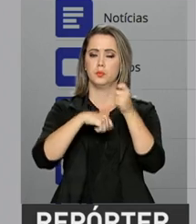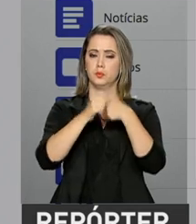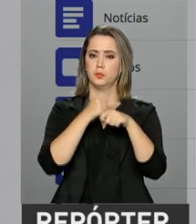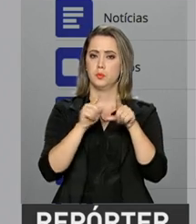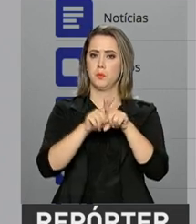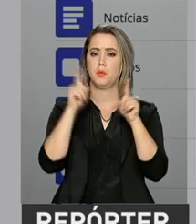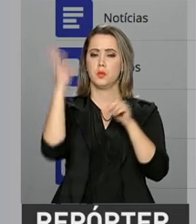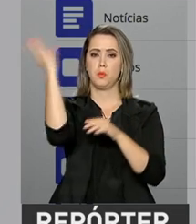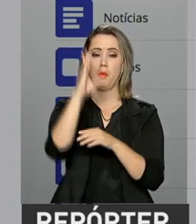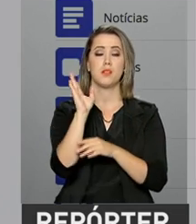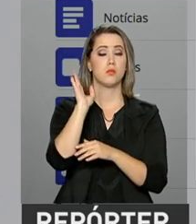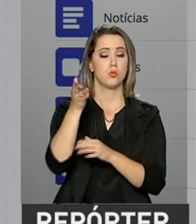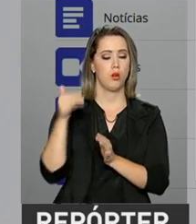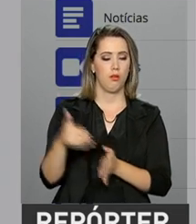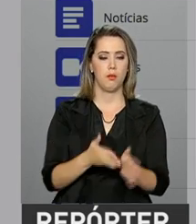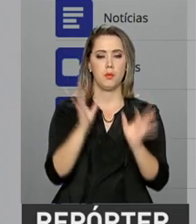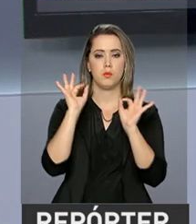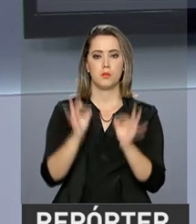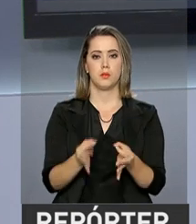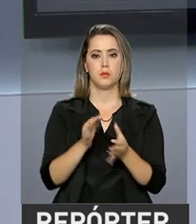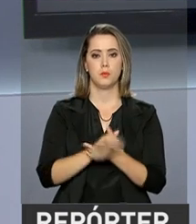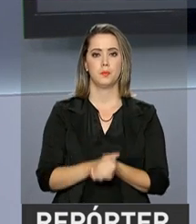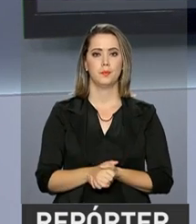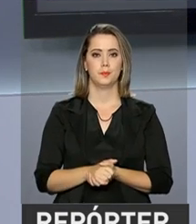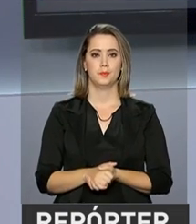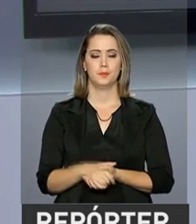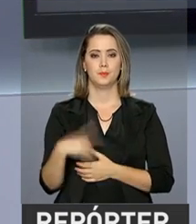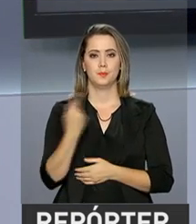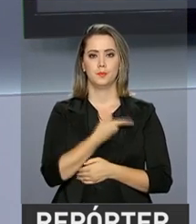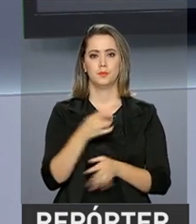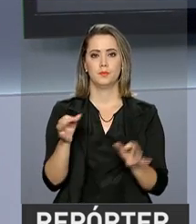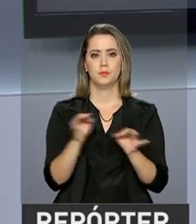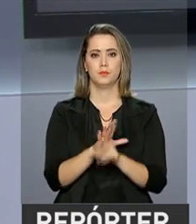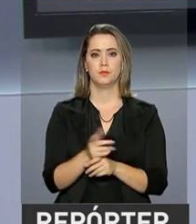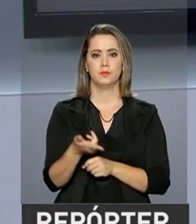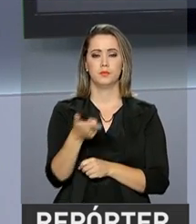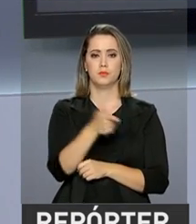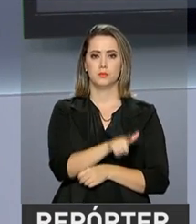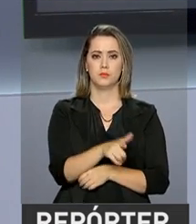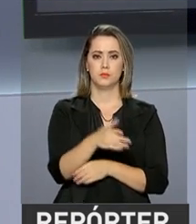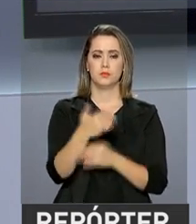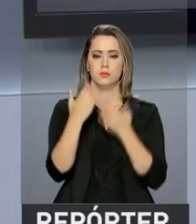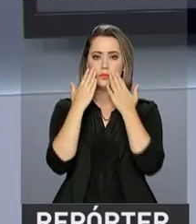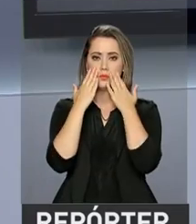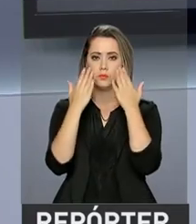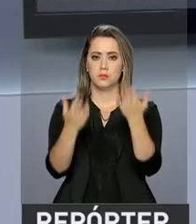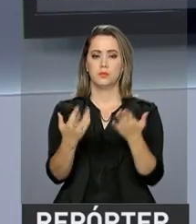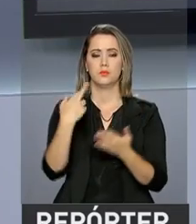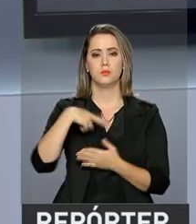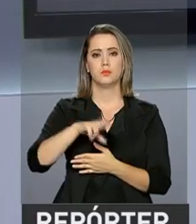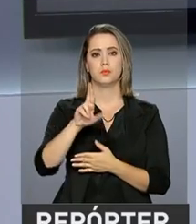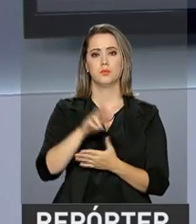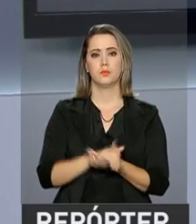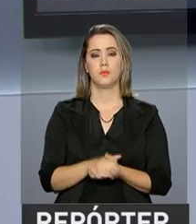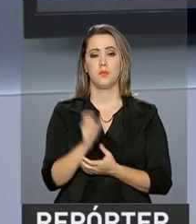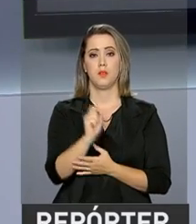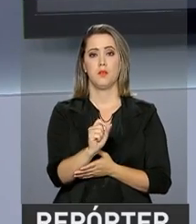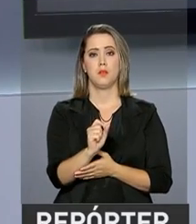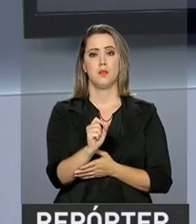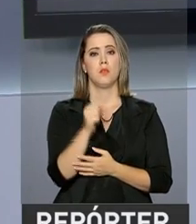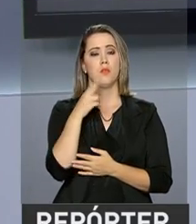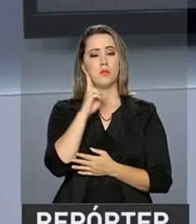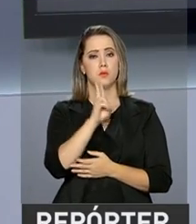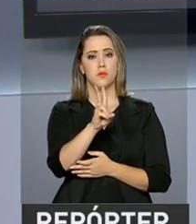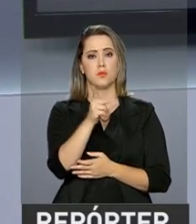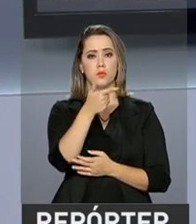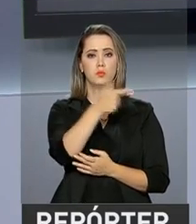mas que o Brasil está no rumo certo nós ficamos por aqui e voltamos a qualquer momento com outras informações você